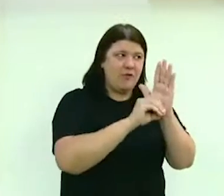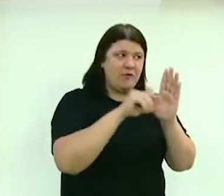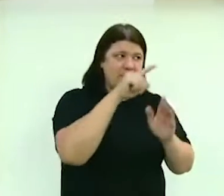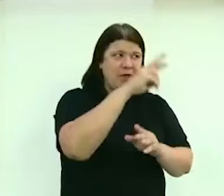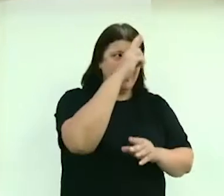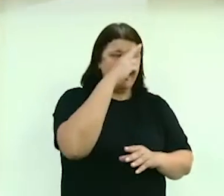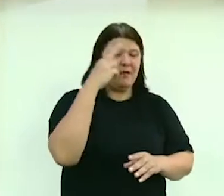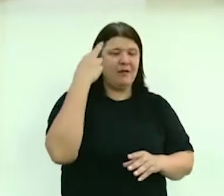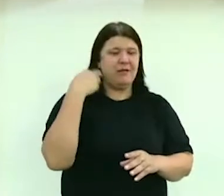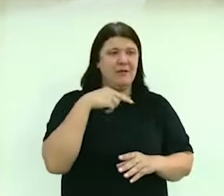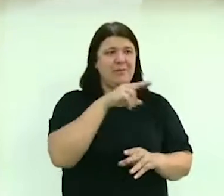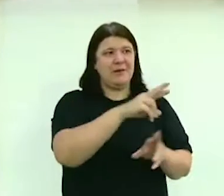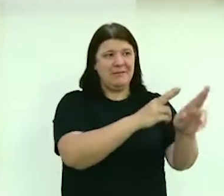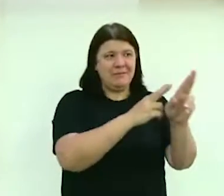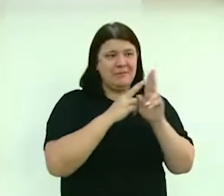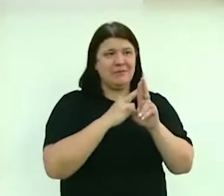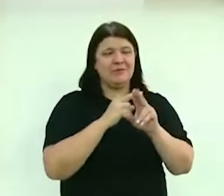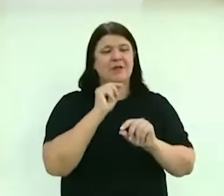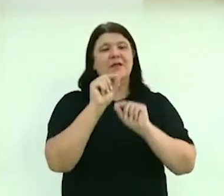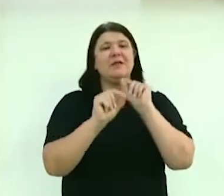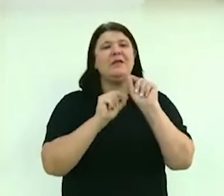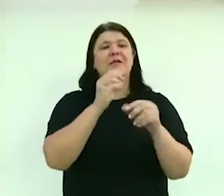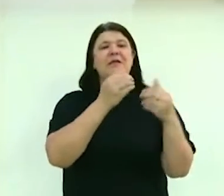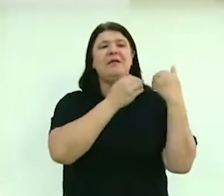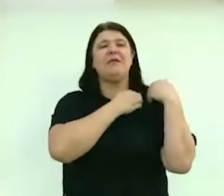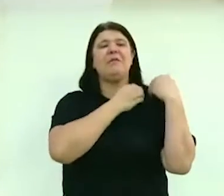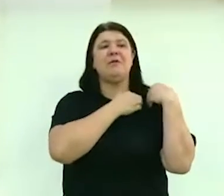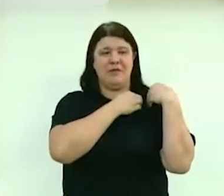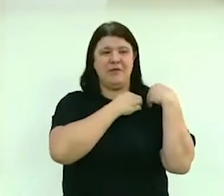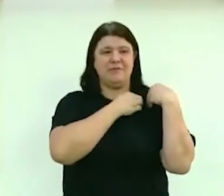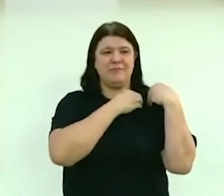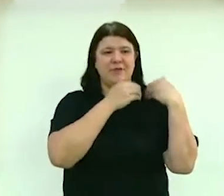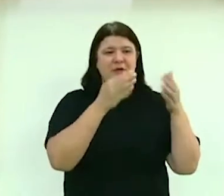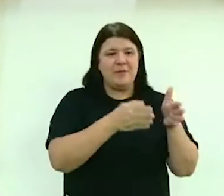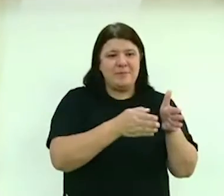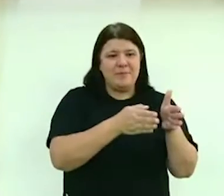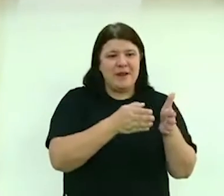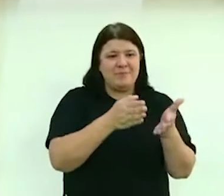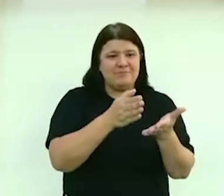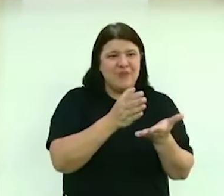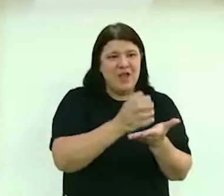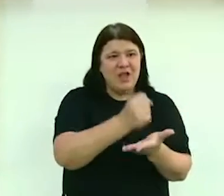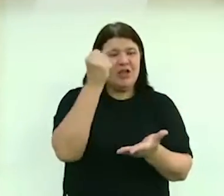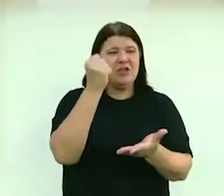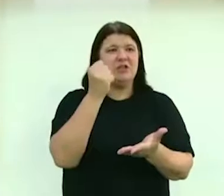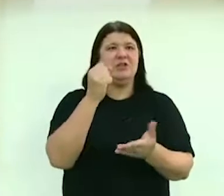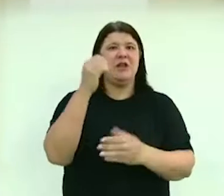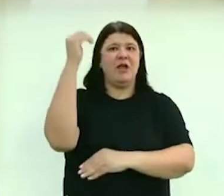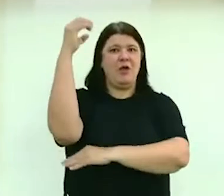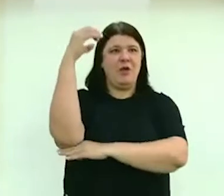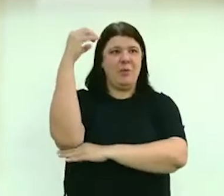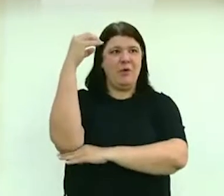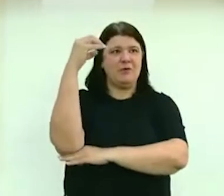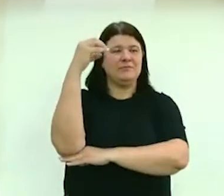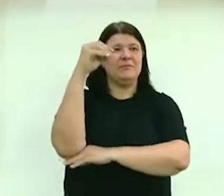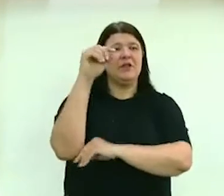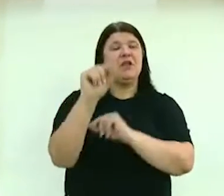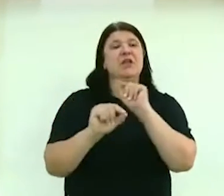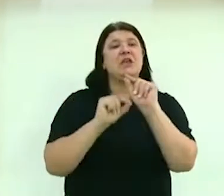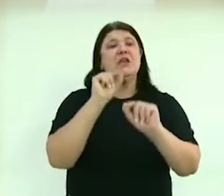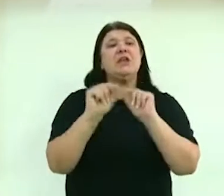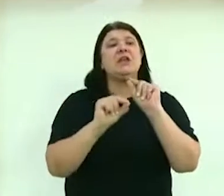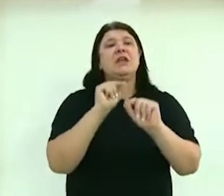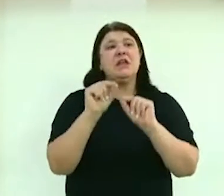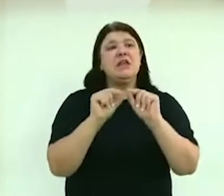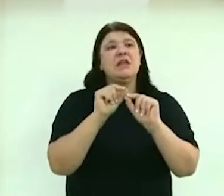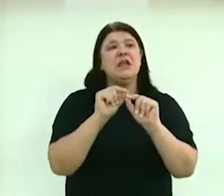Raquel Kine para que responda de quem é a responsabilidade da remoção do poste em questão. Em sendo da Prefeitura, qual a previsão para a